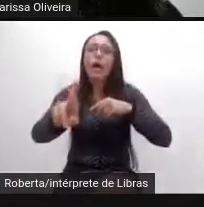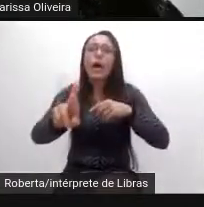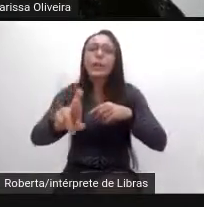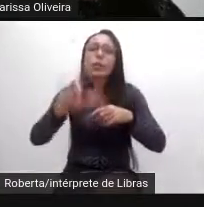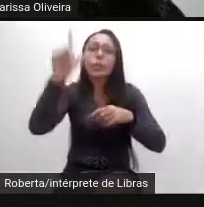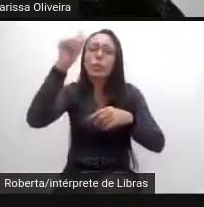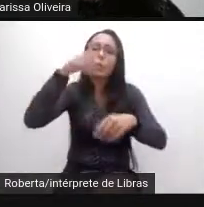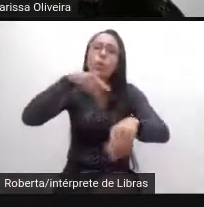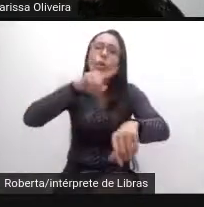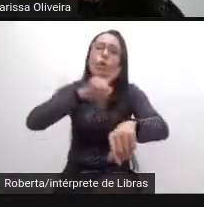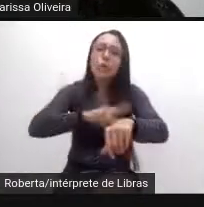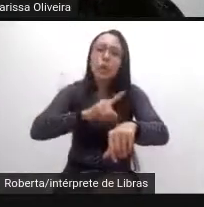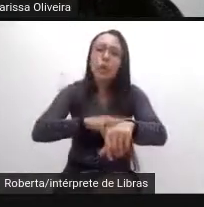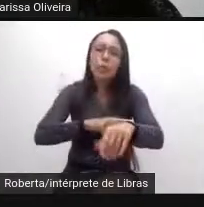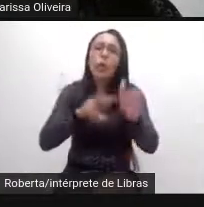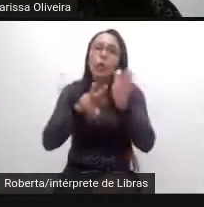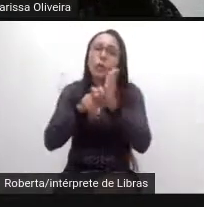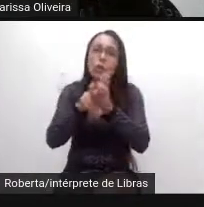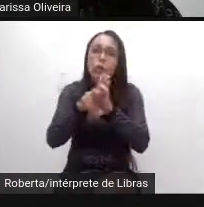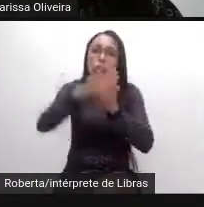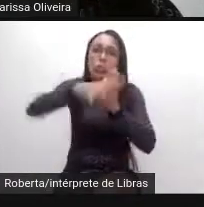ficar ali naquele ambiente.